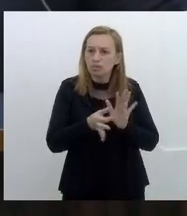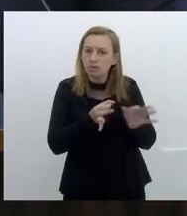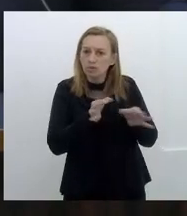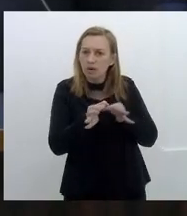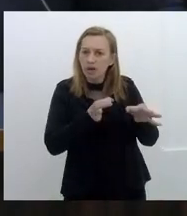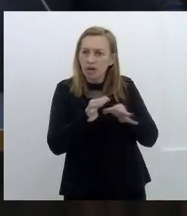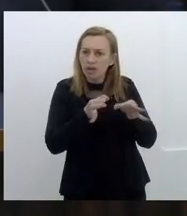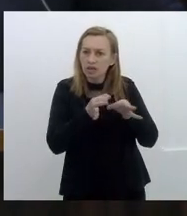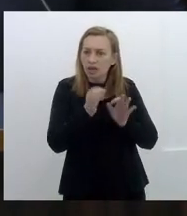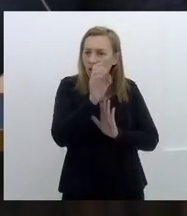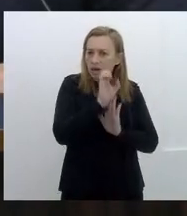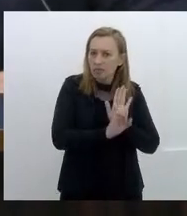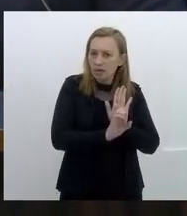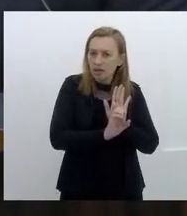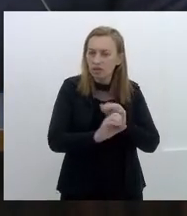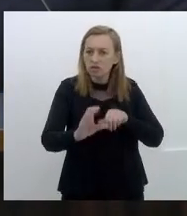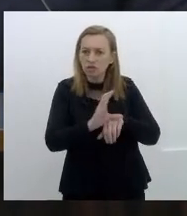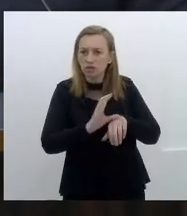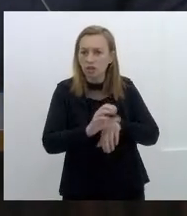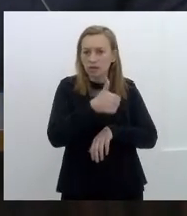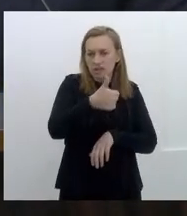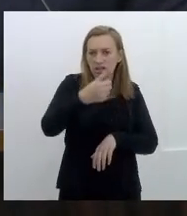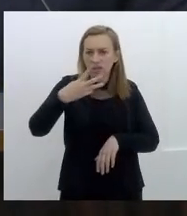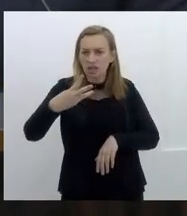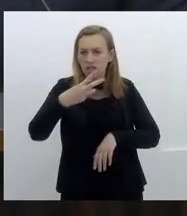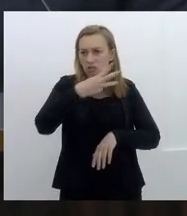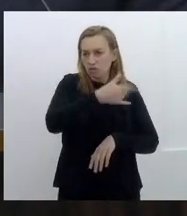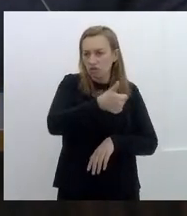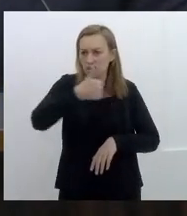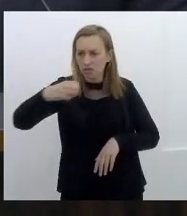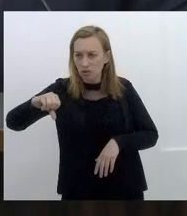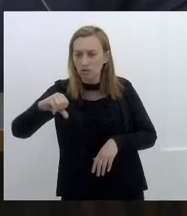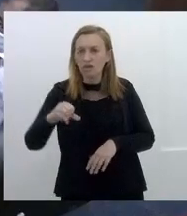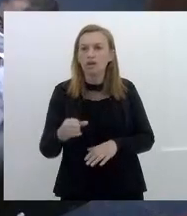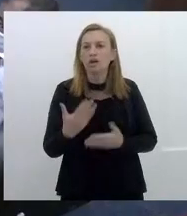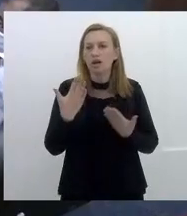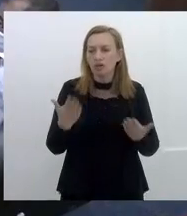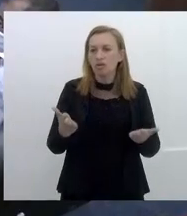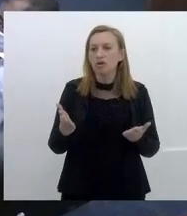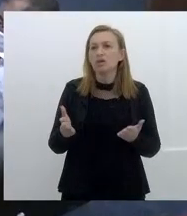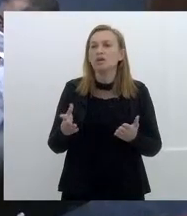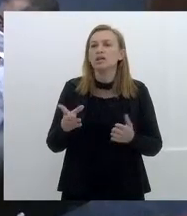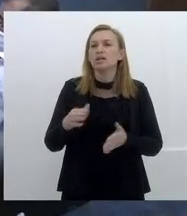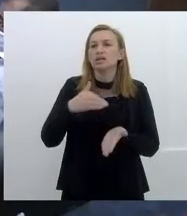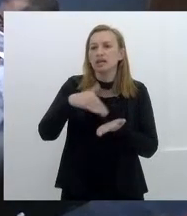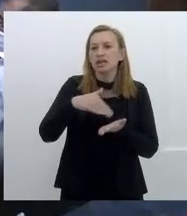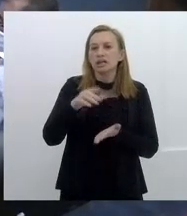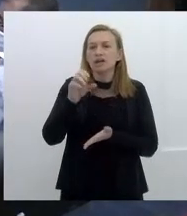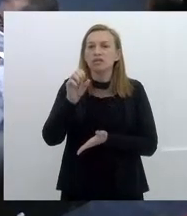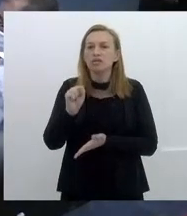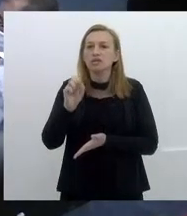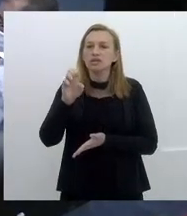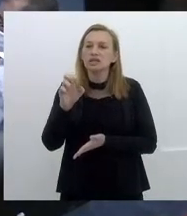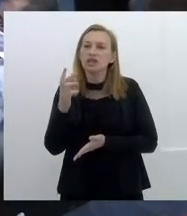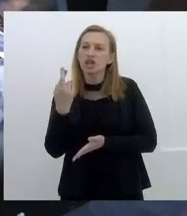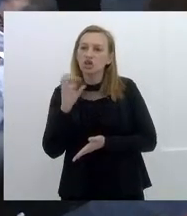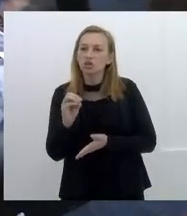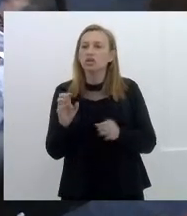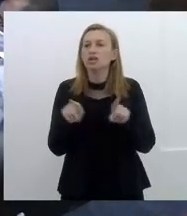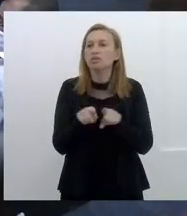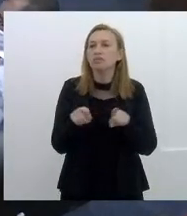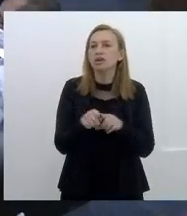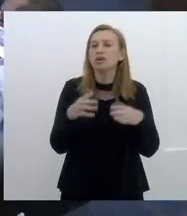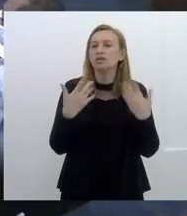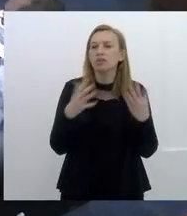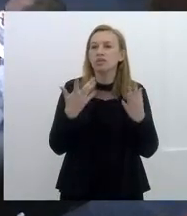ao a emenda condicional 103/2019 então passar a palavra secretário Sérgio Sérgio Aureliano anunciante cumprimentar